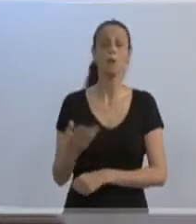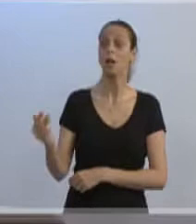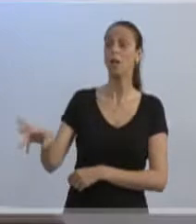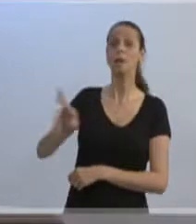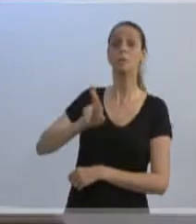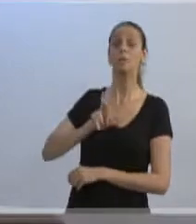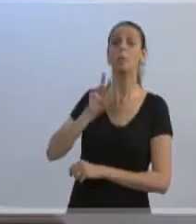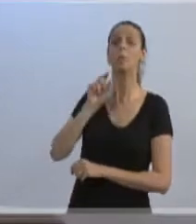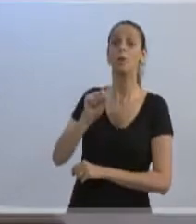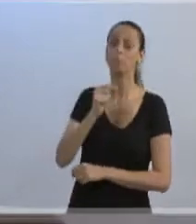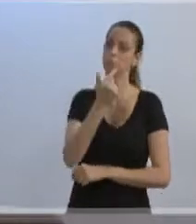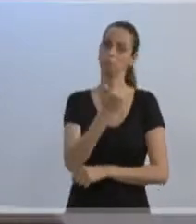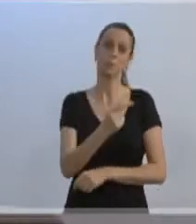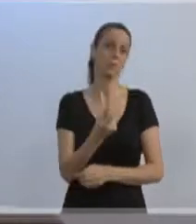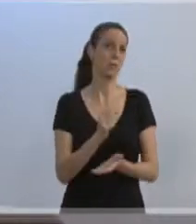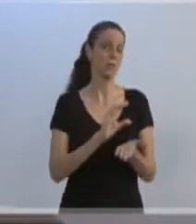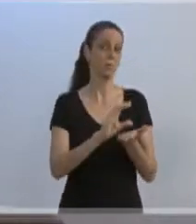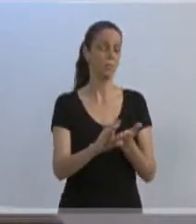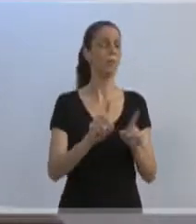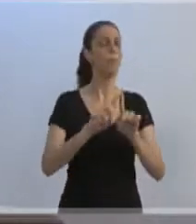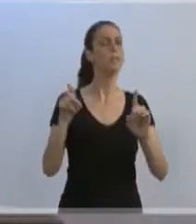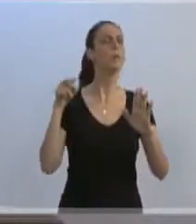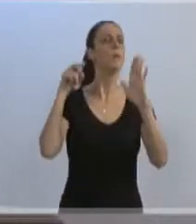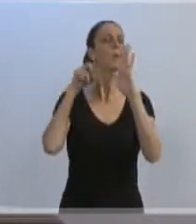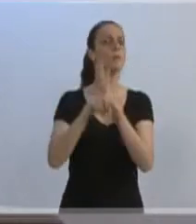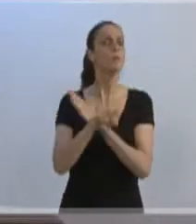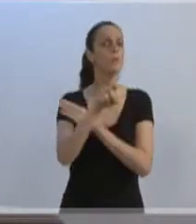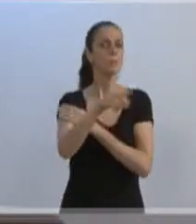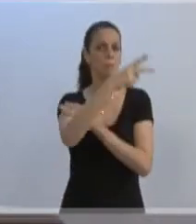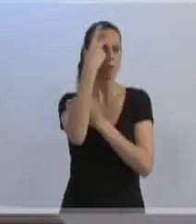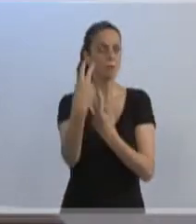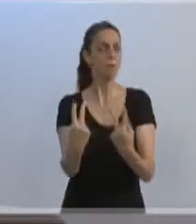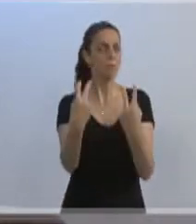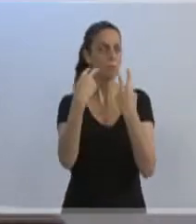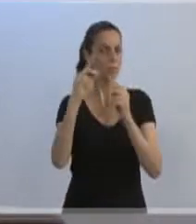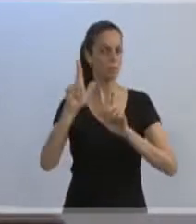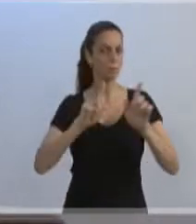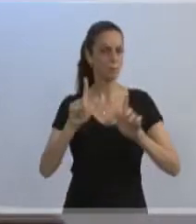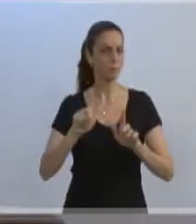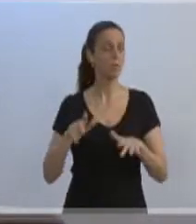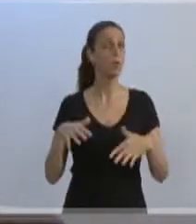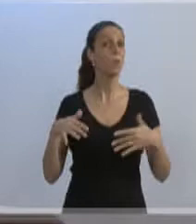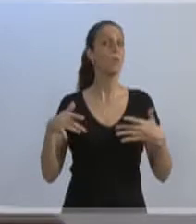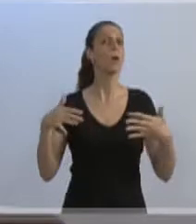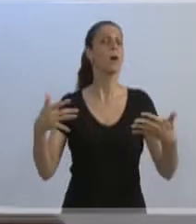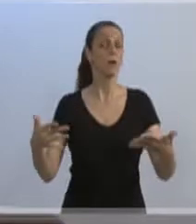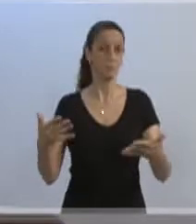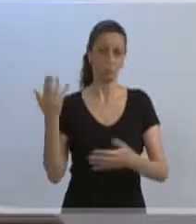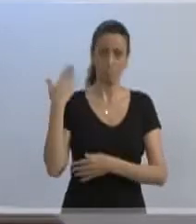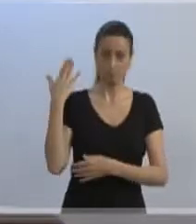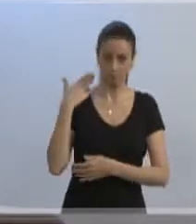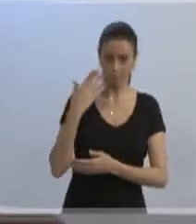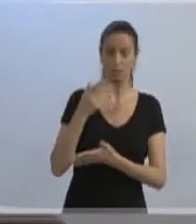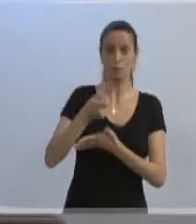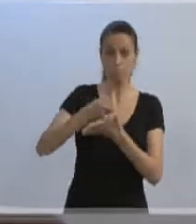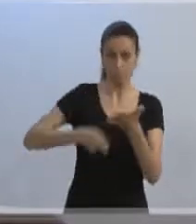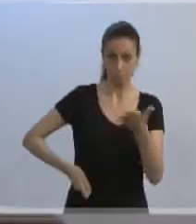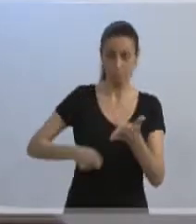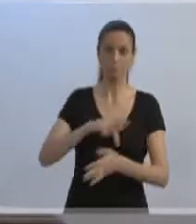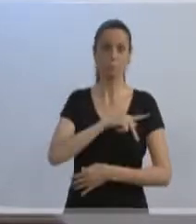recurso mas eu deixo uma pergunta você telespectador quando se foi fazer o concurso público